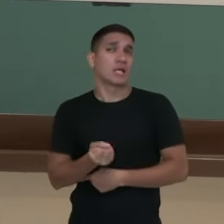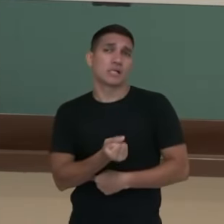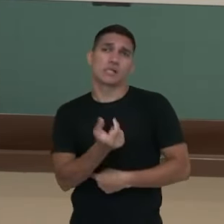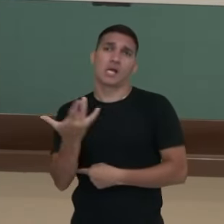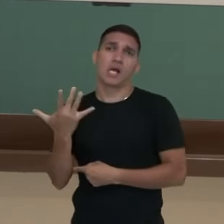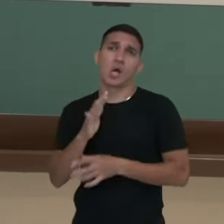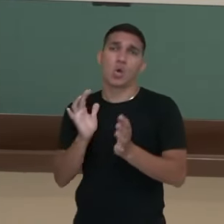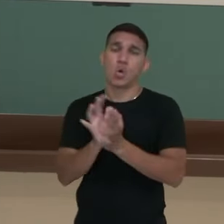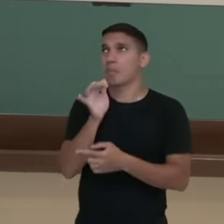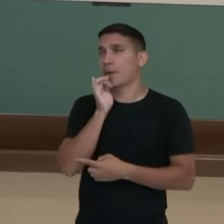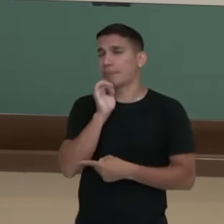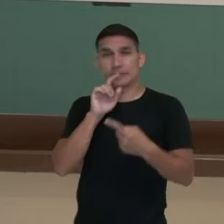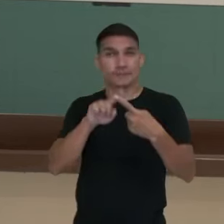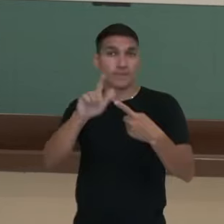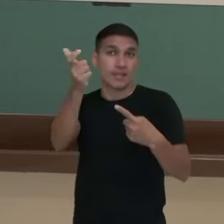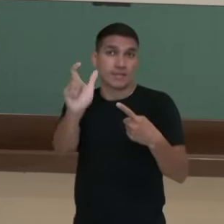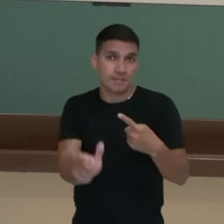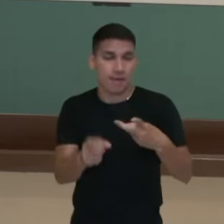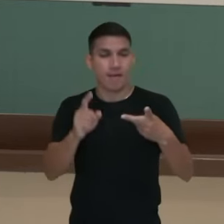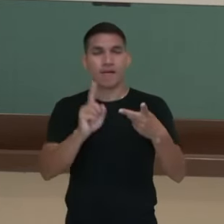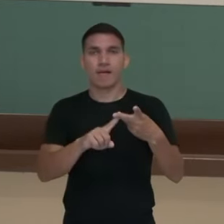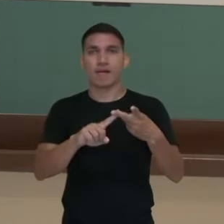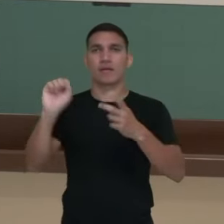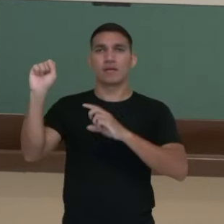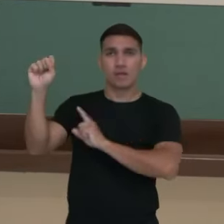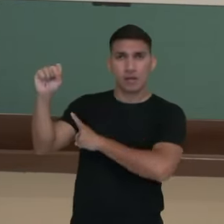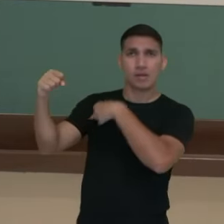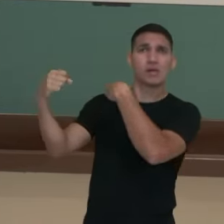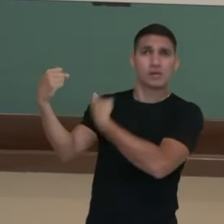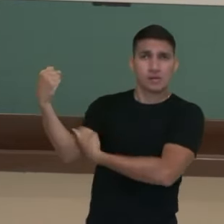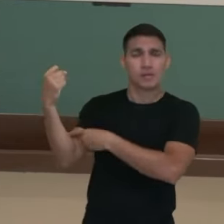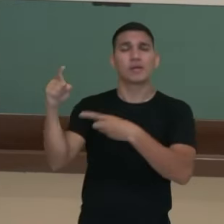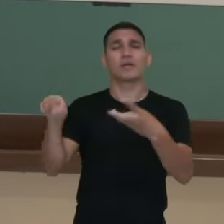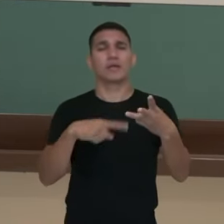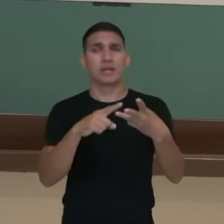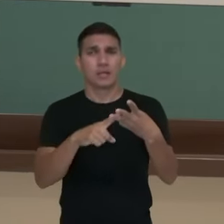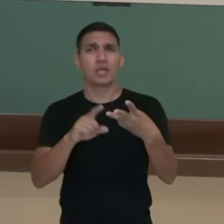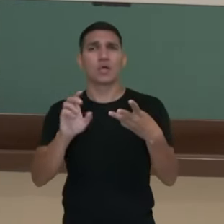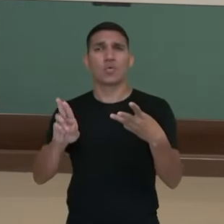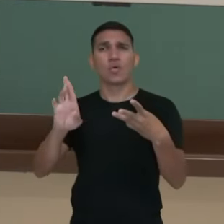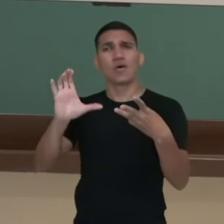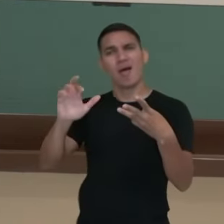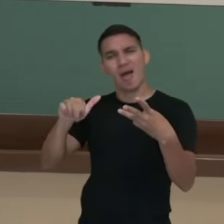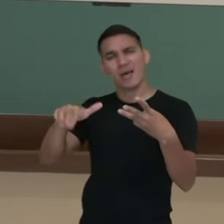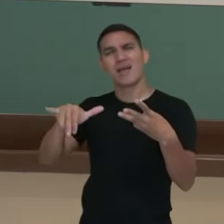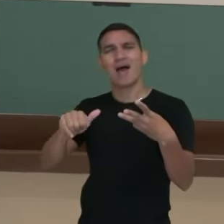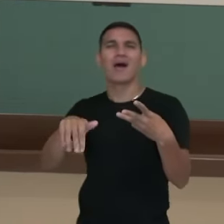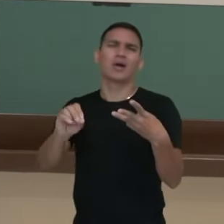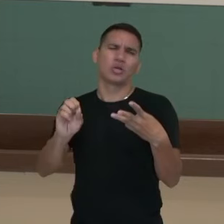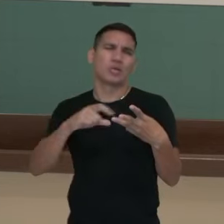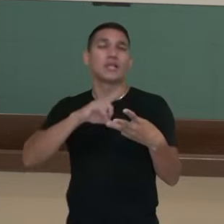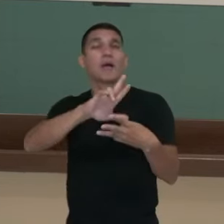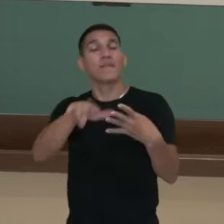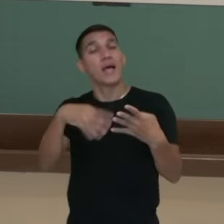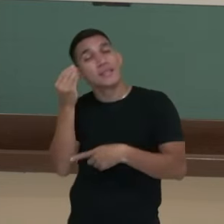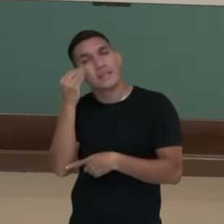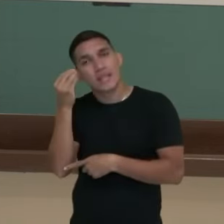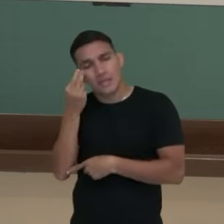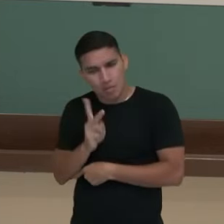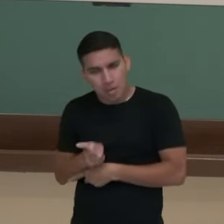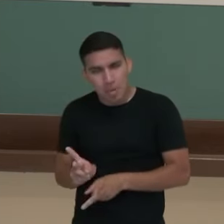os italianos, né, os poloneses, ucranianos, né, que procuram preservar um pouquinho